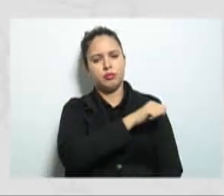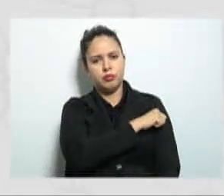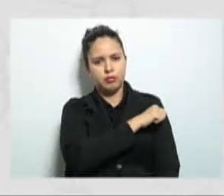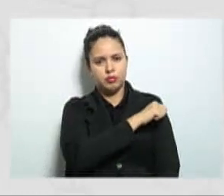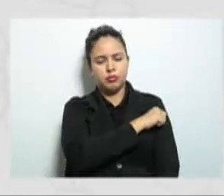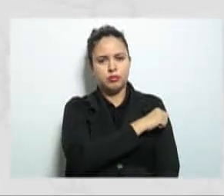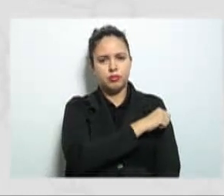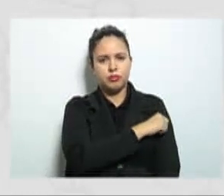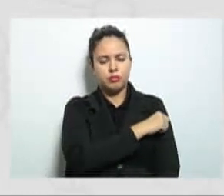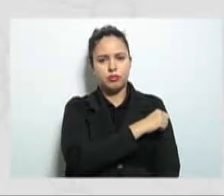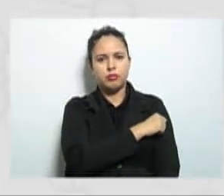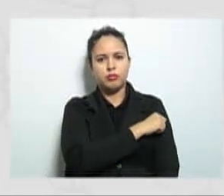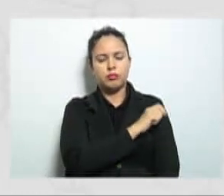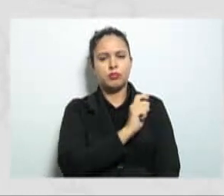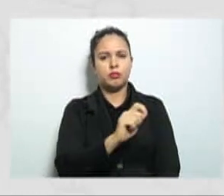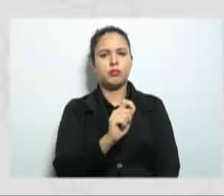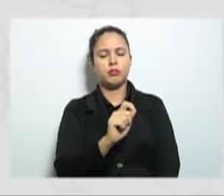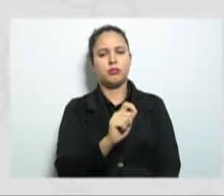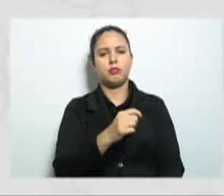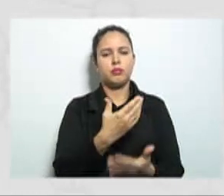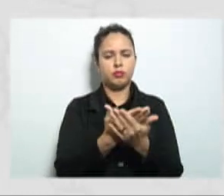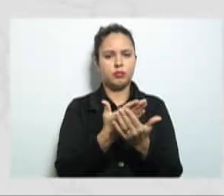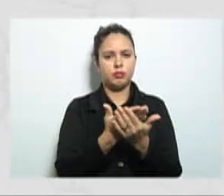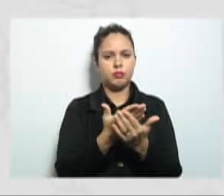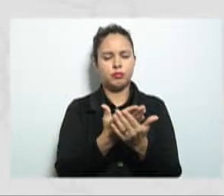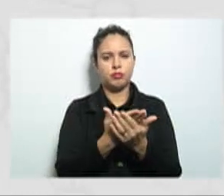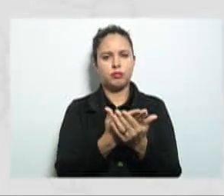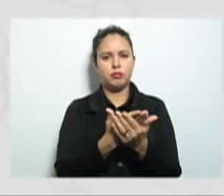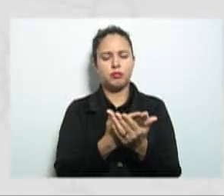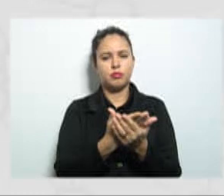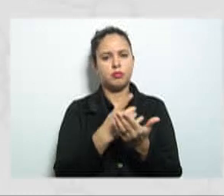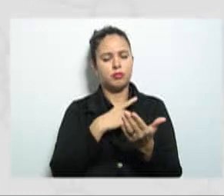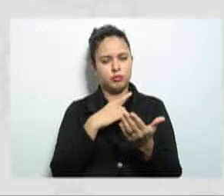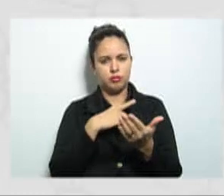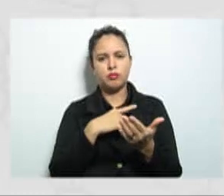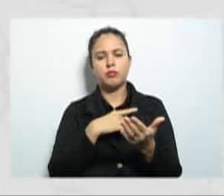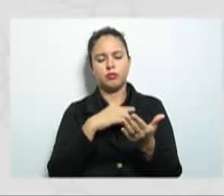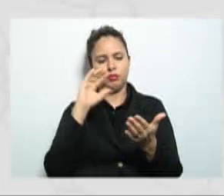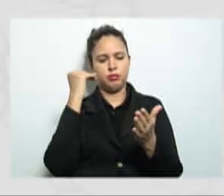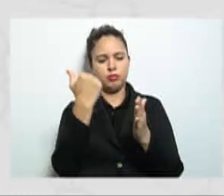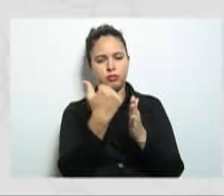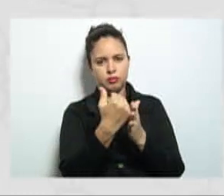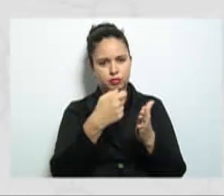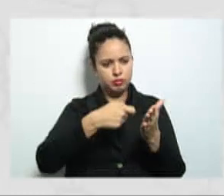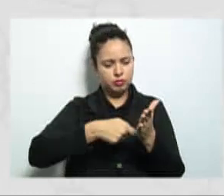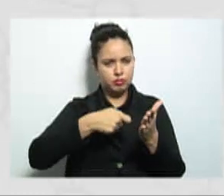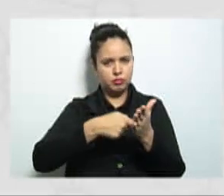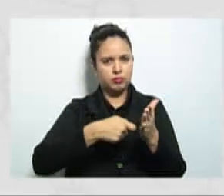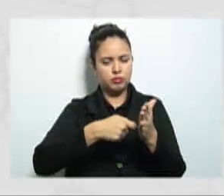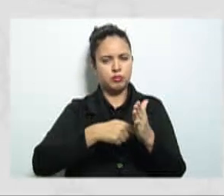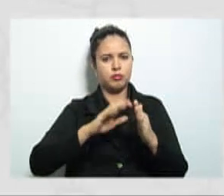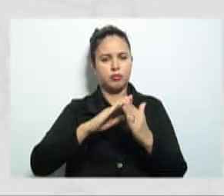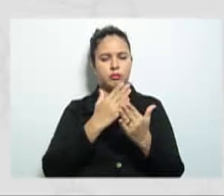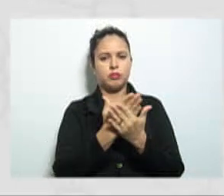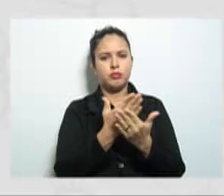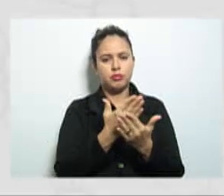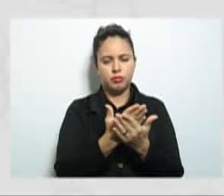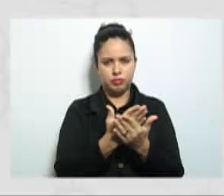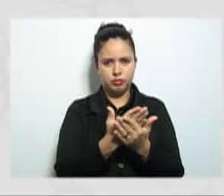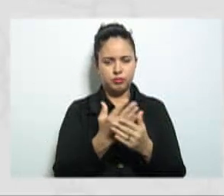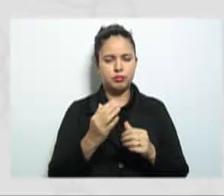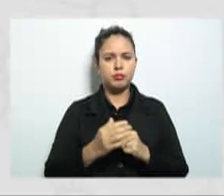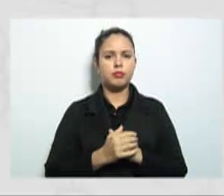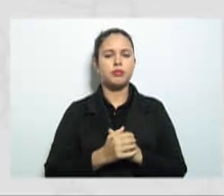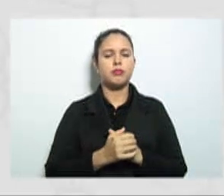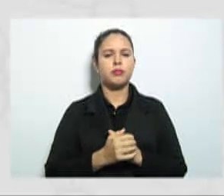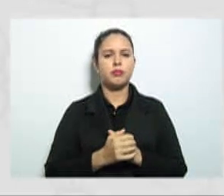aluno, durante o tempo que aqui estuda, exerce a contento suas obrigações estudantis, não havendo nada que possa desaboná-lo.